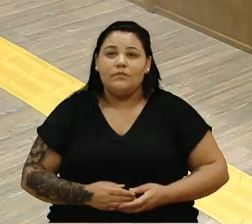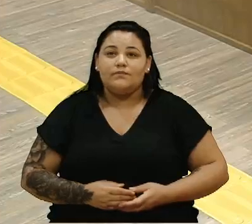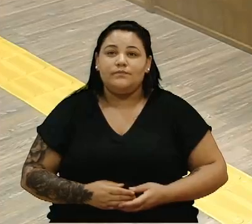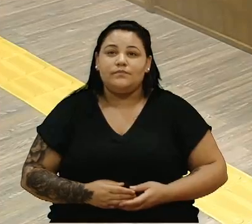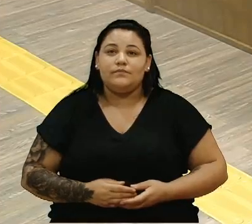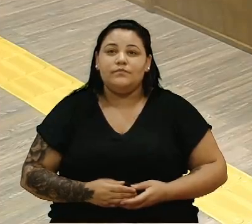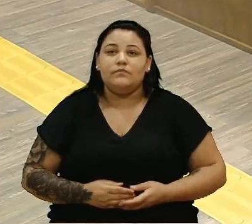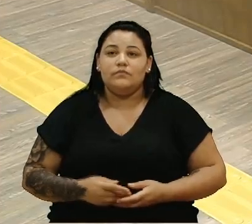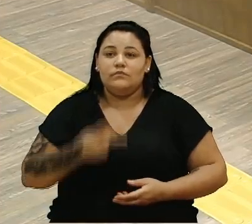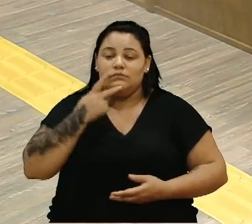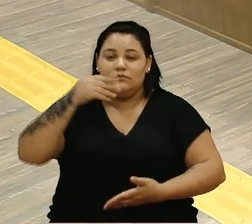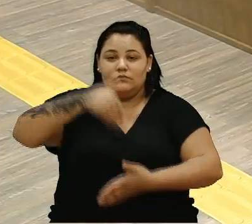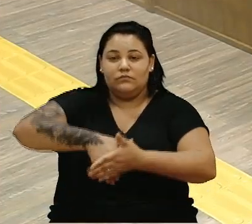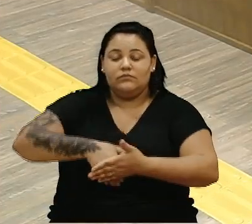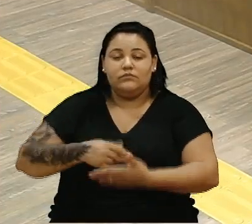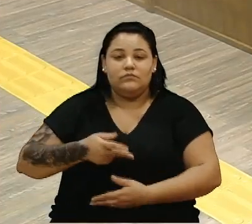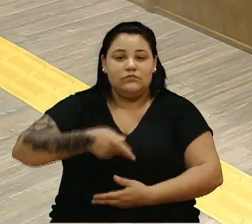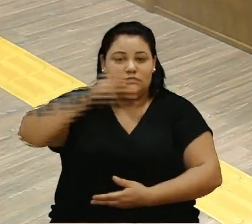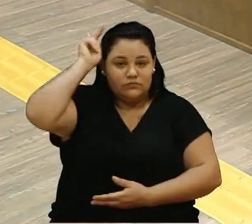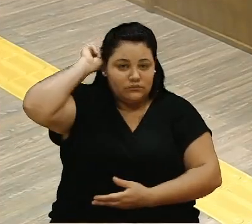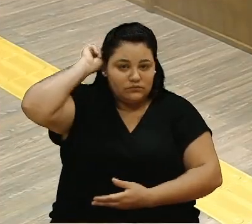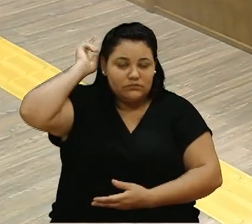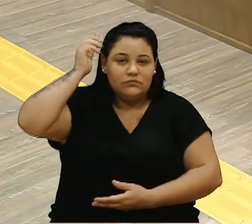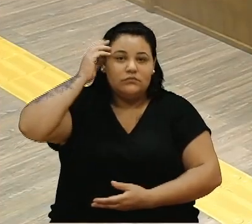Declarar voto, vereador Iago Morandi.